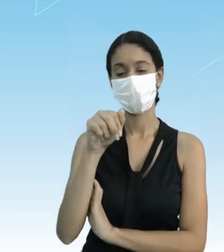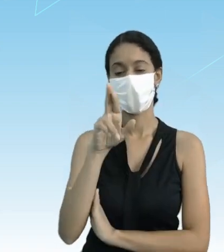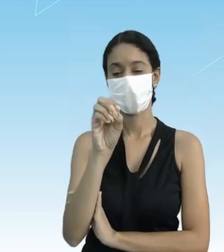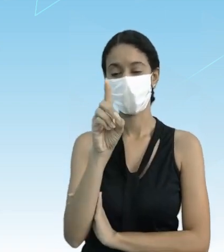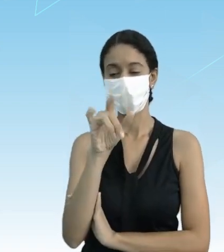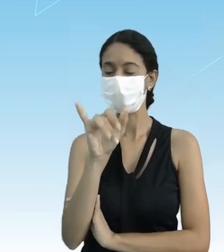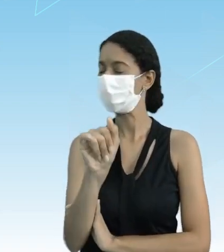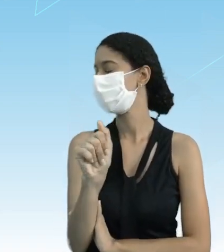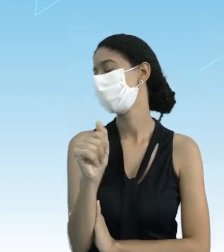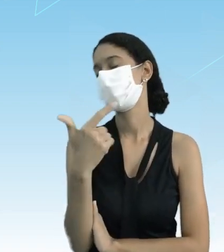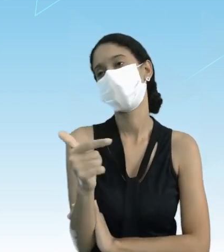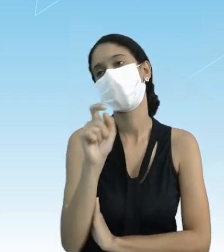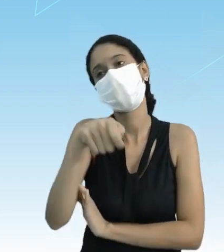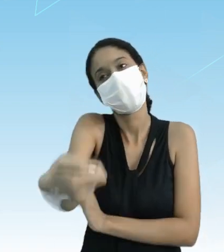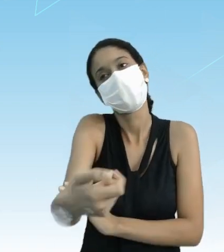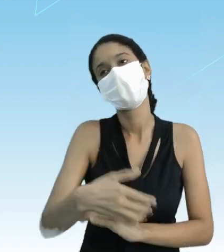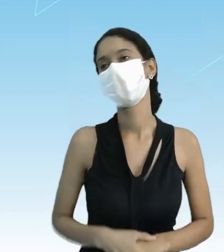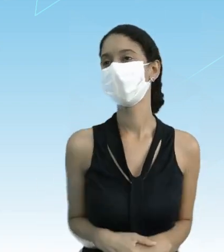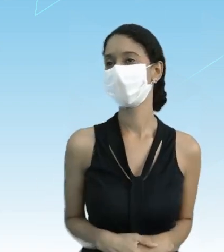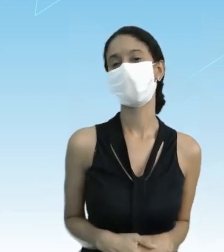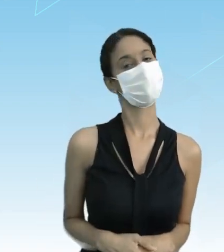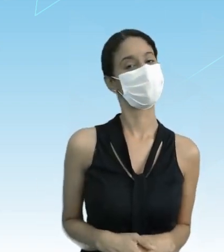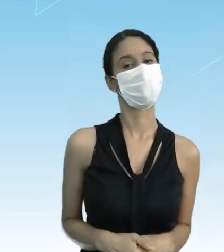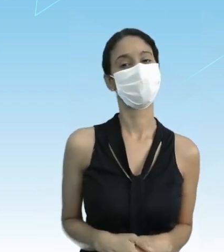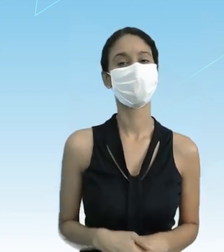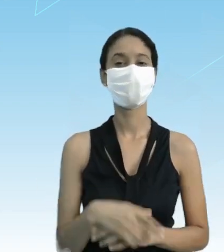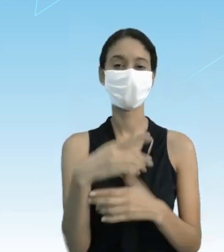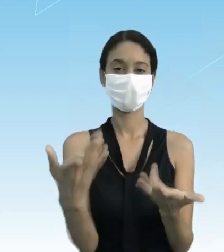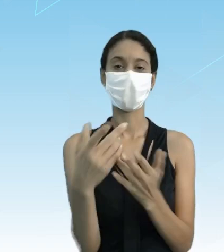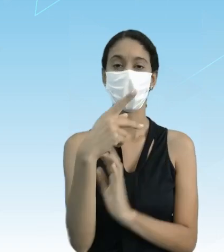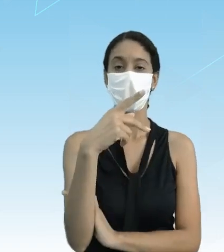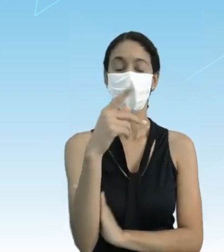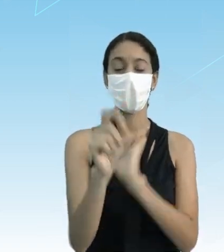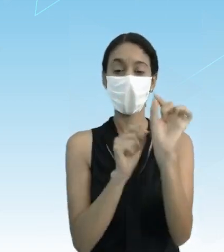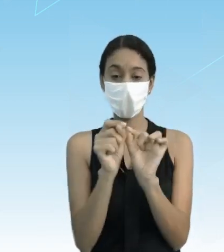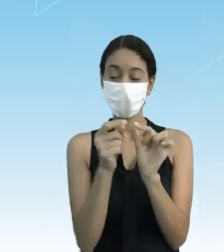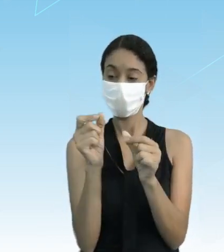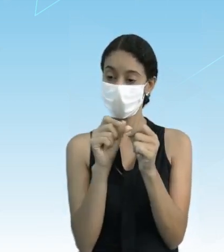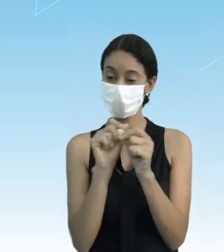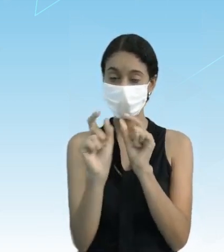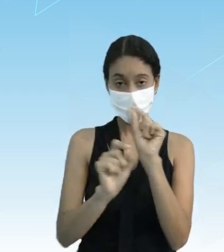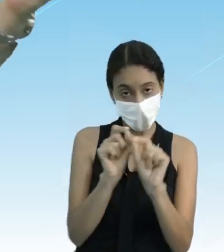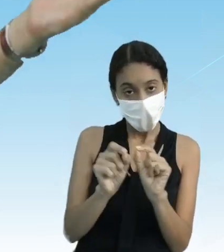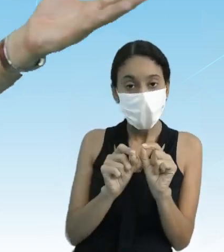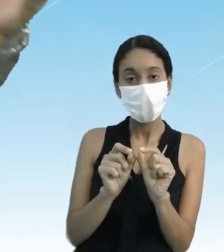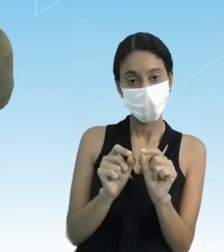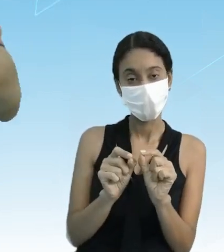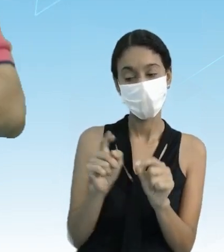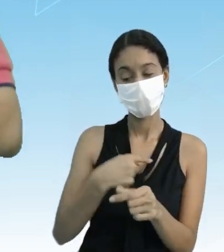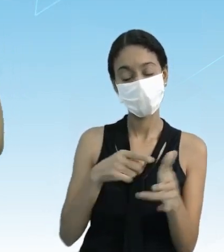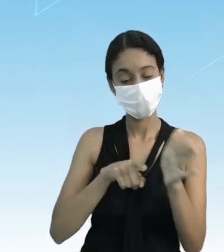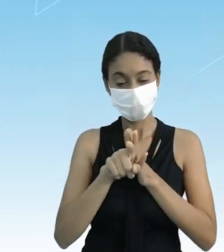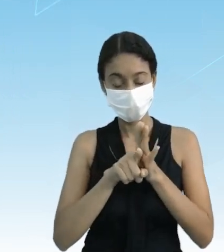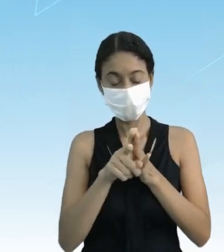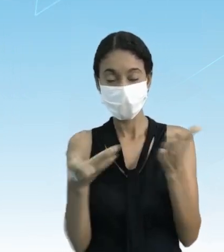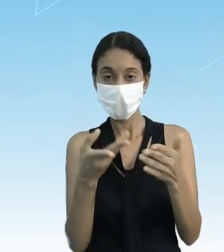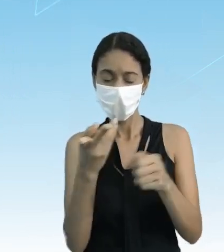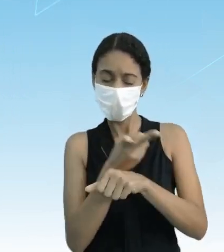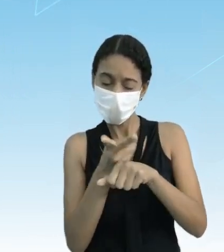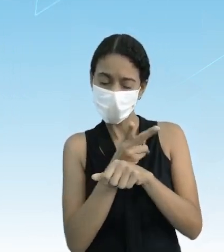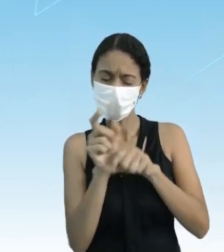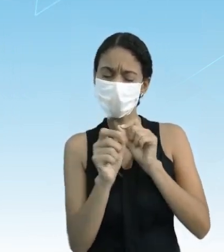isso imprime ao nosso texto conhecimento, conhecimento de mundo. Eu sei identificar